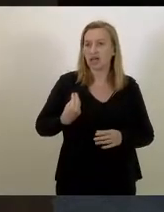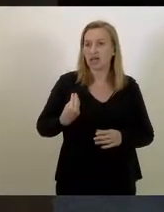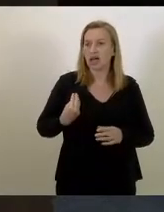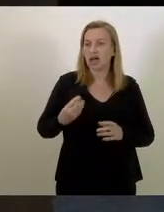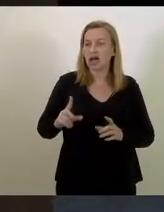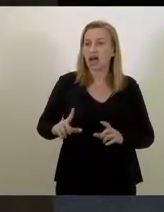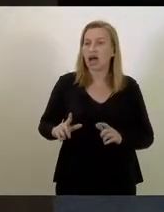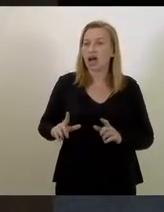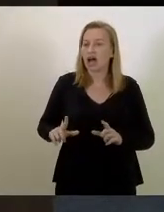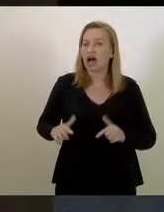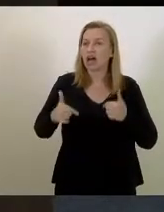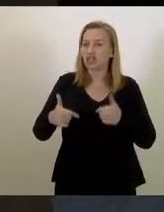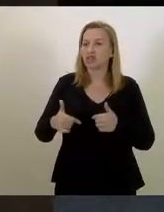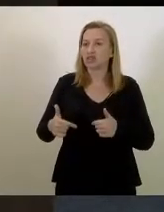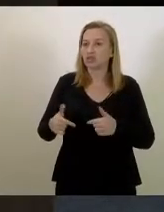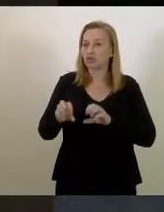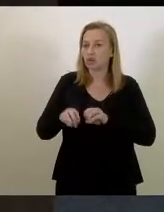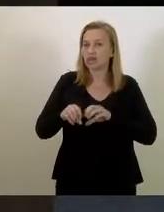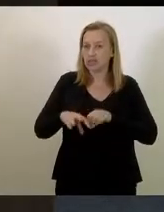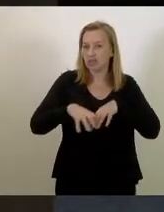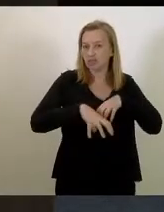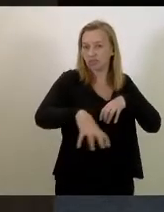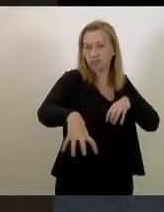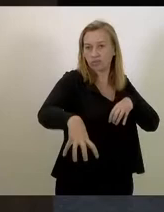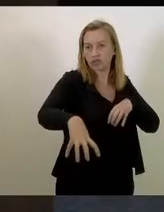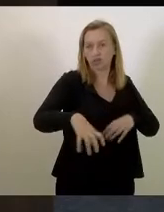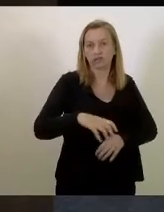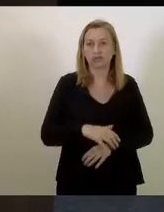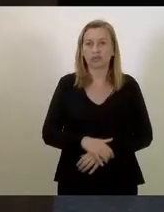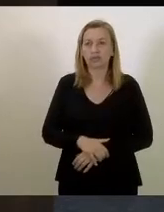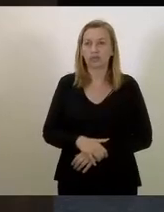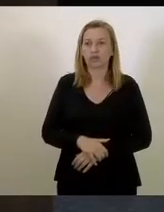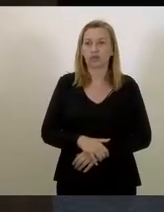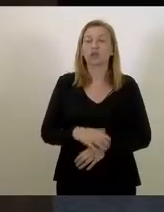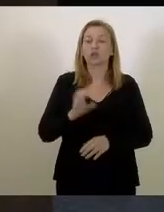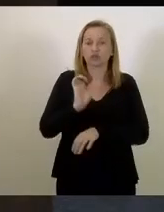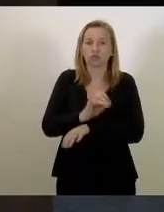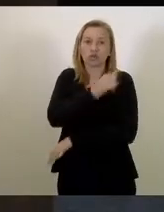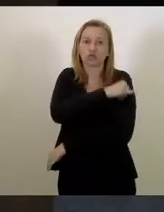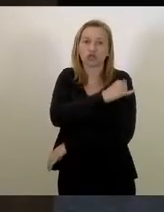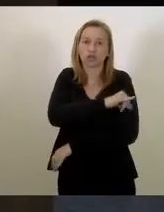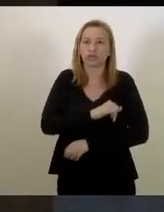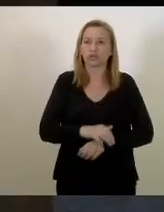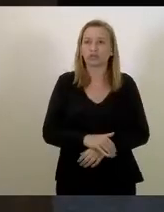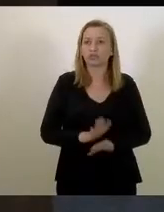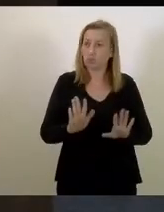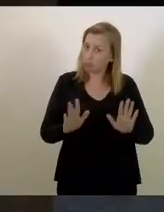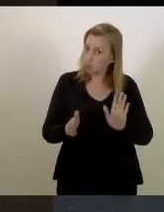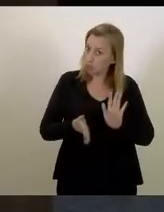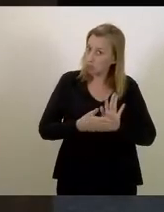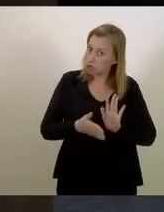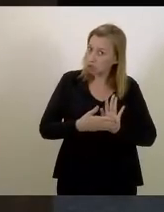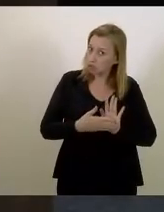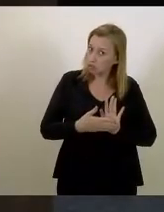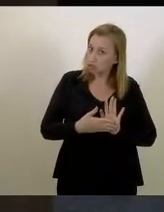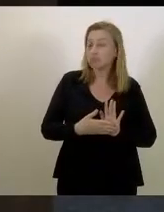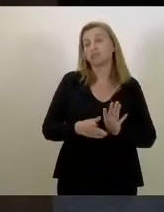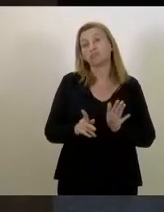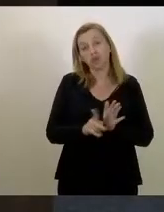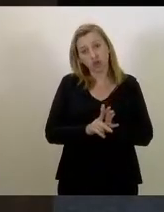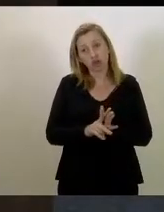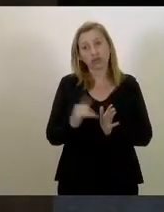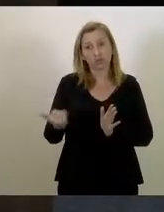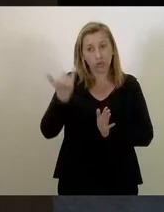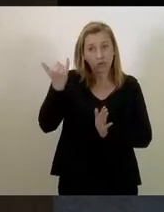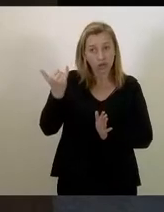de ensino à distância no estado do Rio de Janeiro é um projeto importante que o deputado Márcio Canella